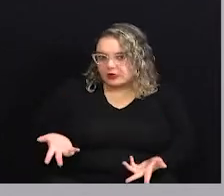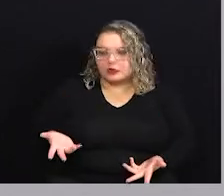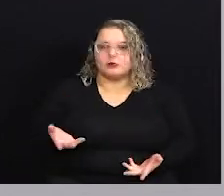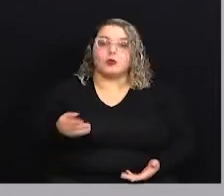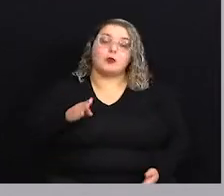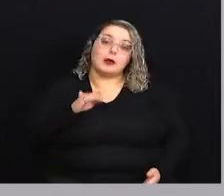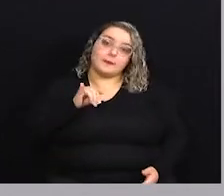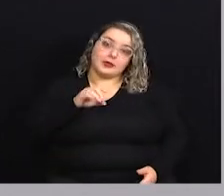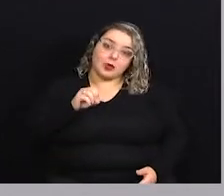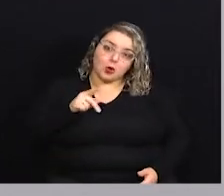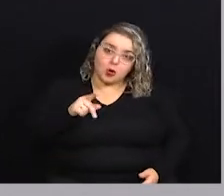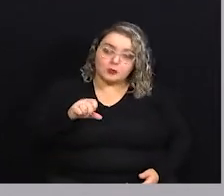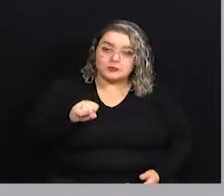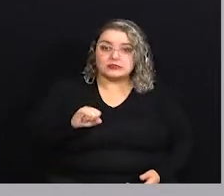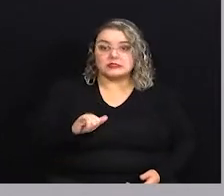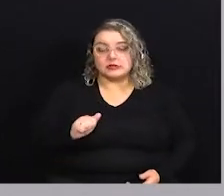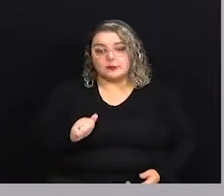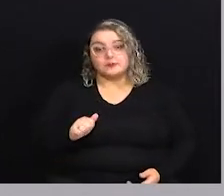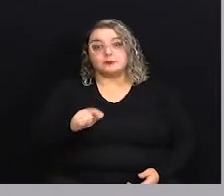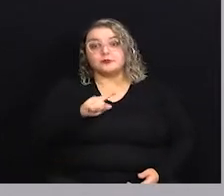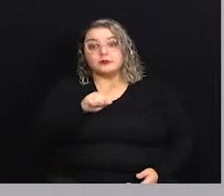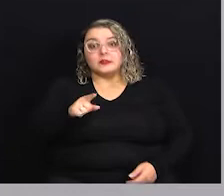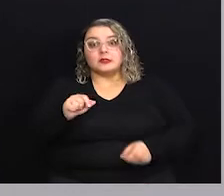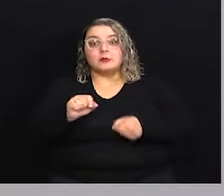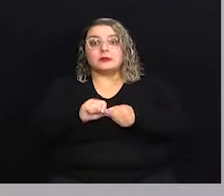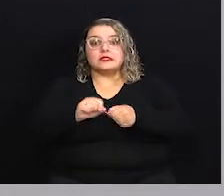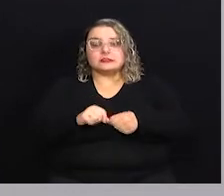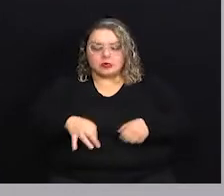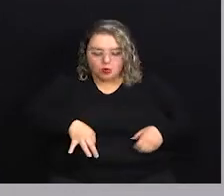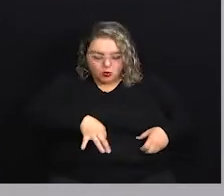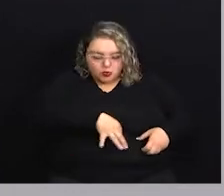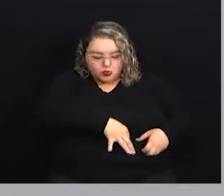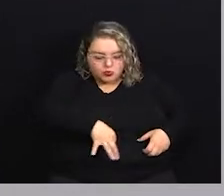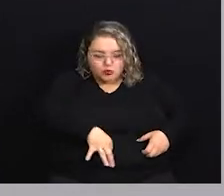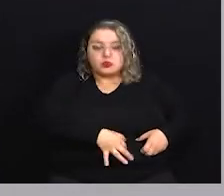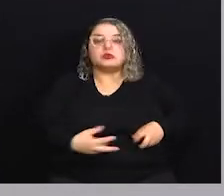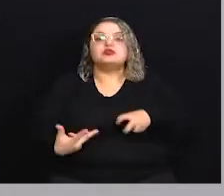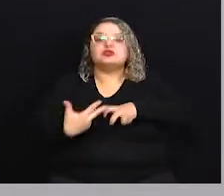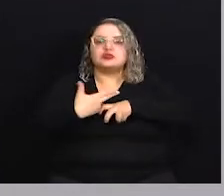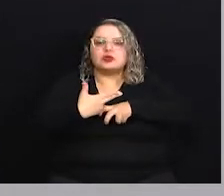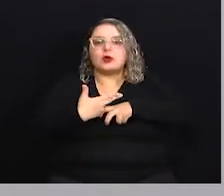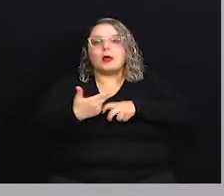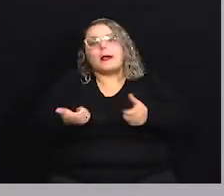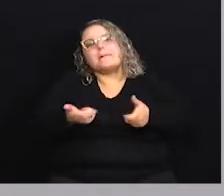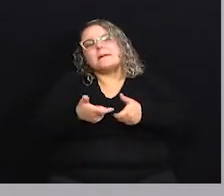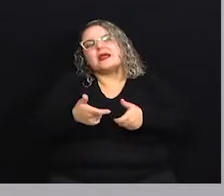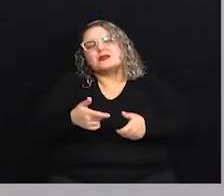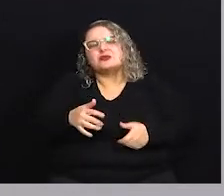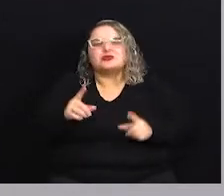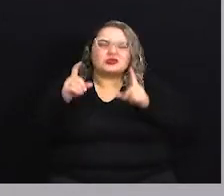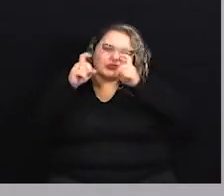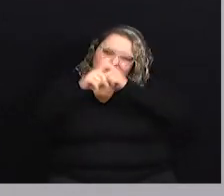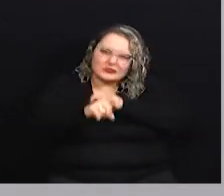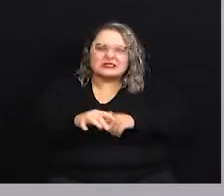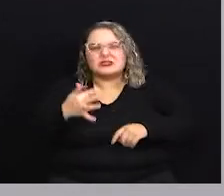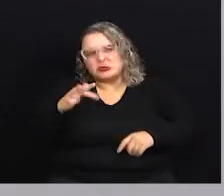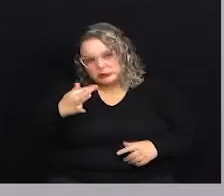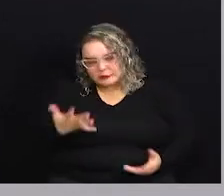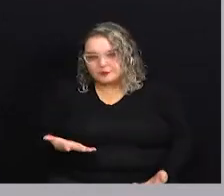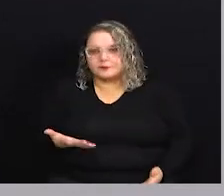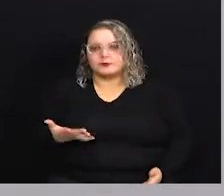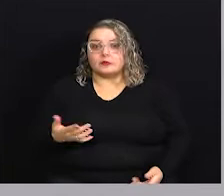realizar algum tipo de procedimento como alguma biópsia, sem precisar acessar o trato gastrointestinal de maneira cirúrgica, menos